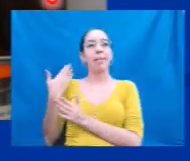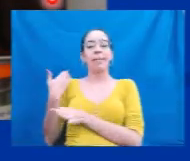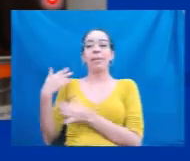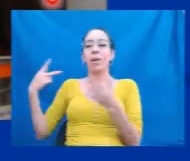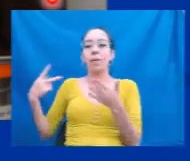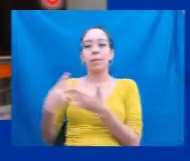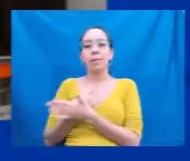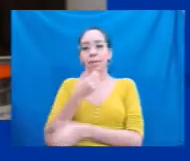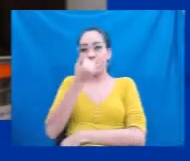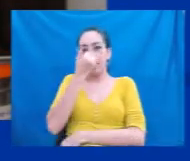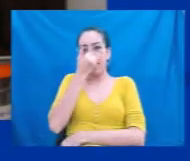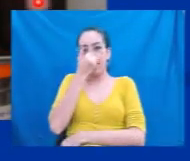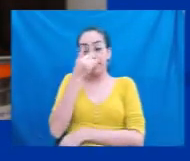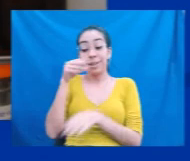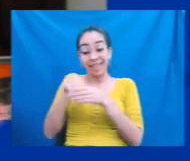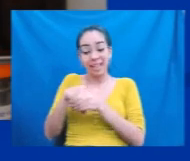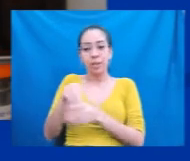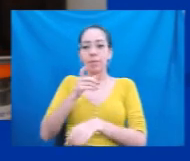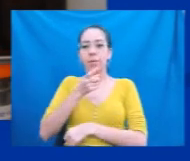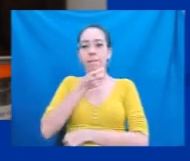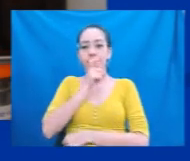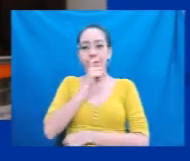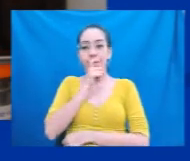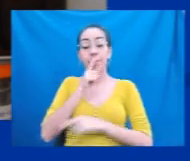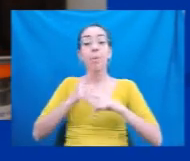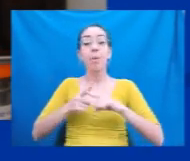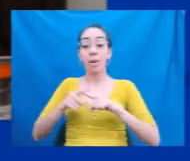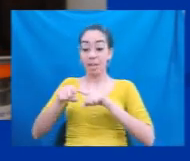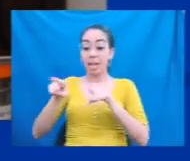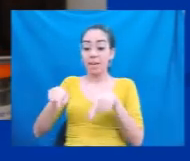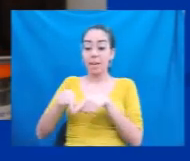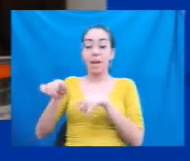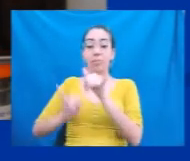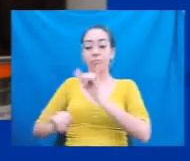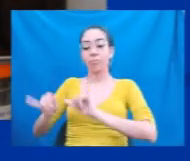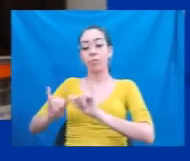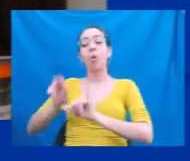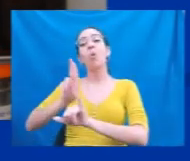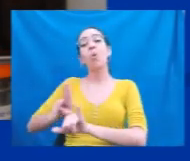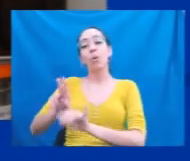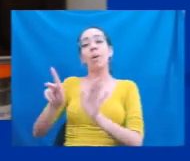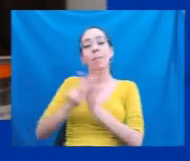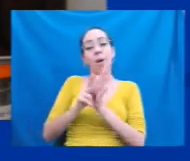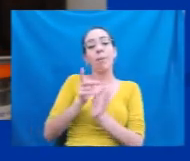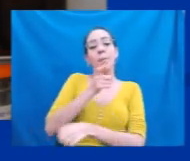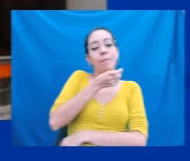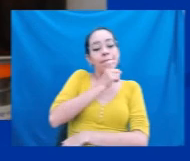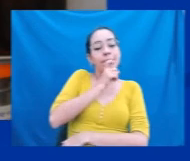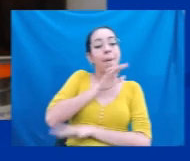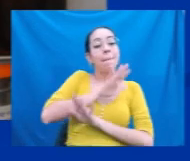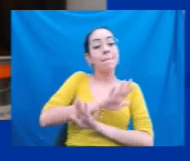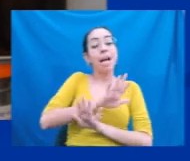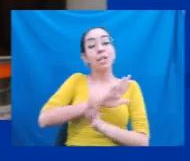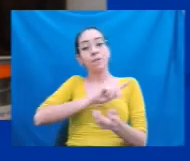em geladeiras. Como eu já comentei, né? As geladeiras que nós usamos em laboratório são geladeiras de uso doméstico que nós adaptamos para